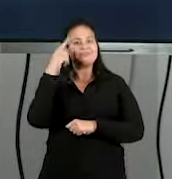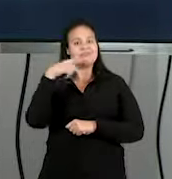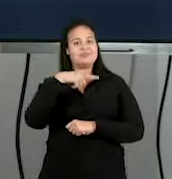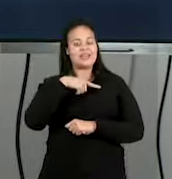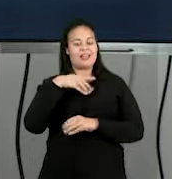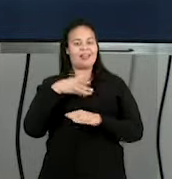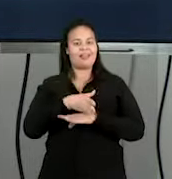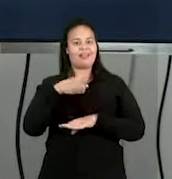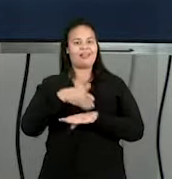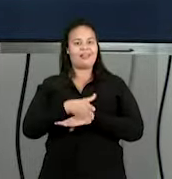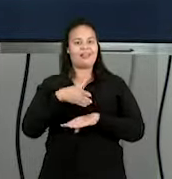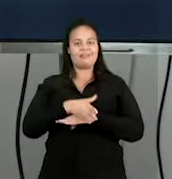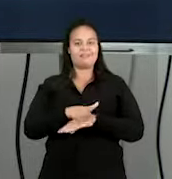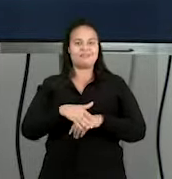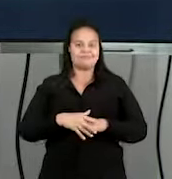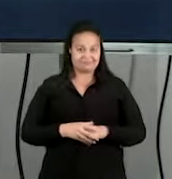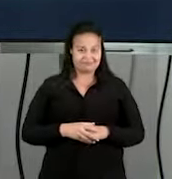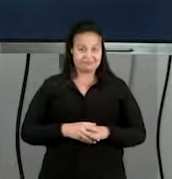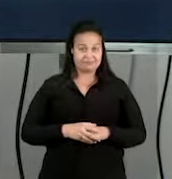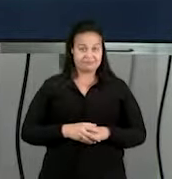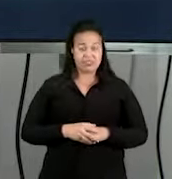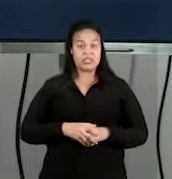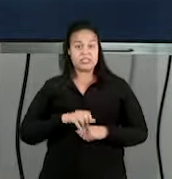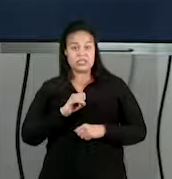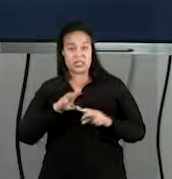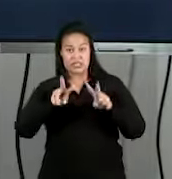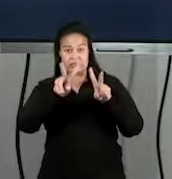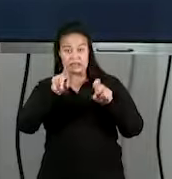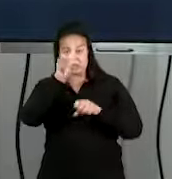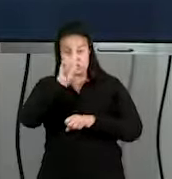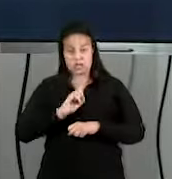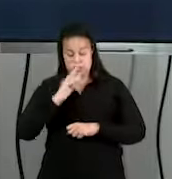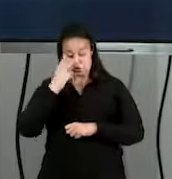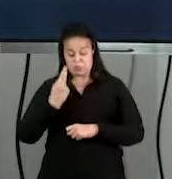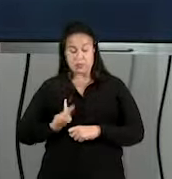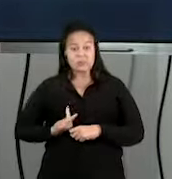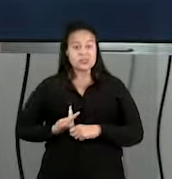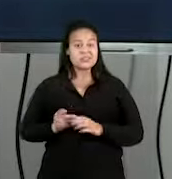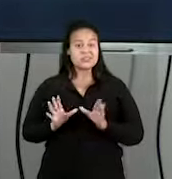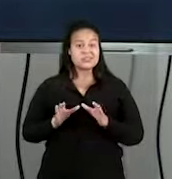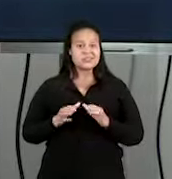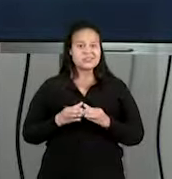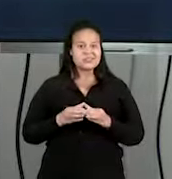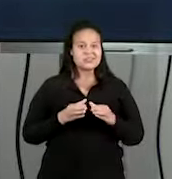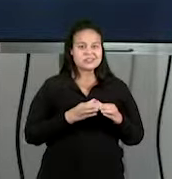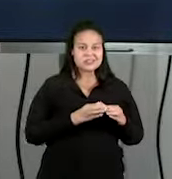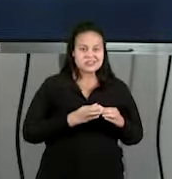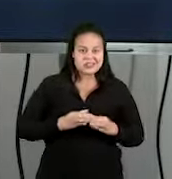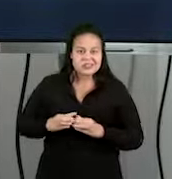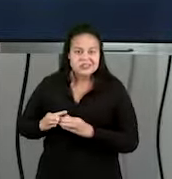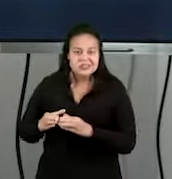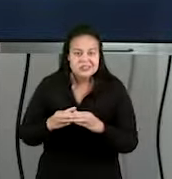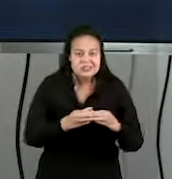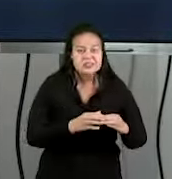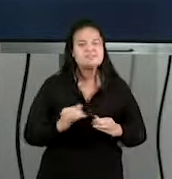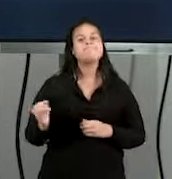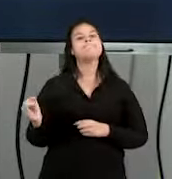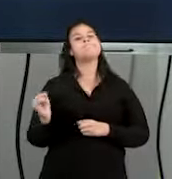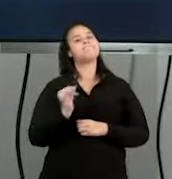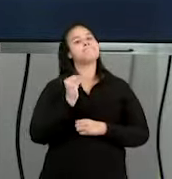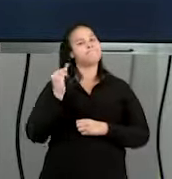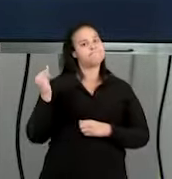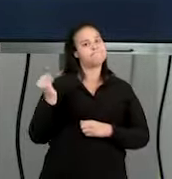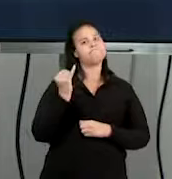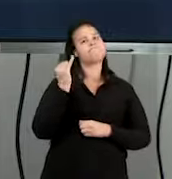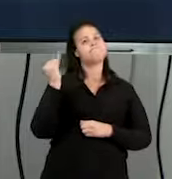Então, quando nós falamos em direitos humanos, nós falamos em um conjunto de coisas que eram importantes que todas as